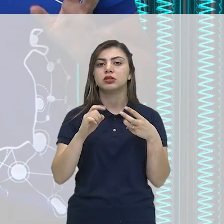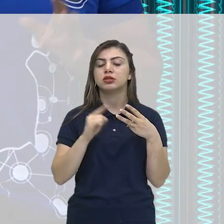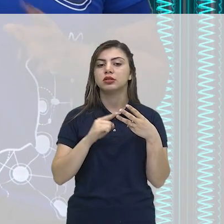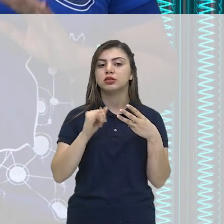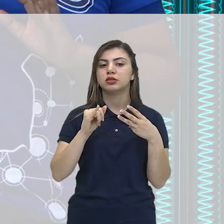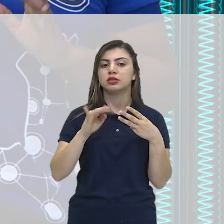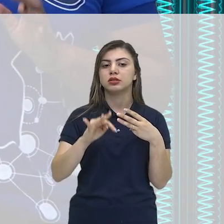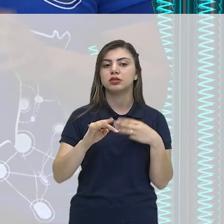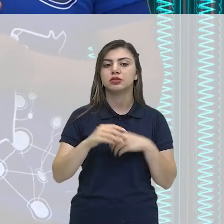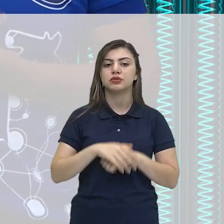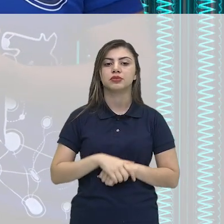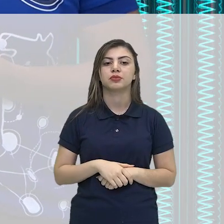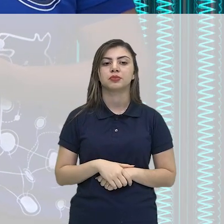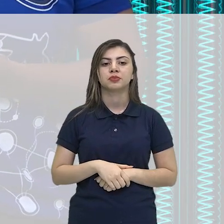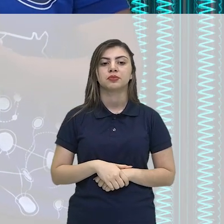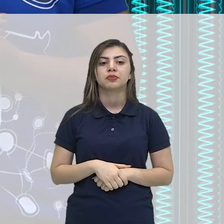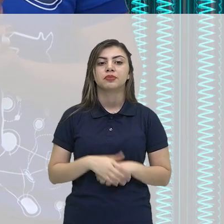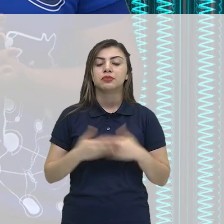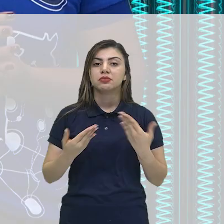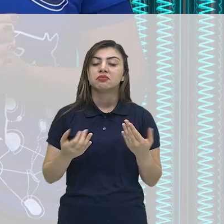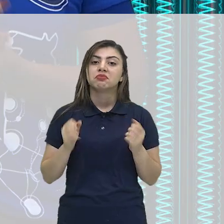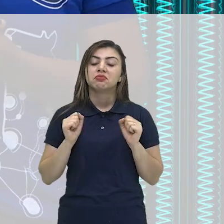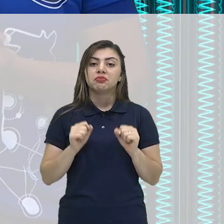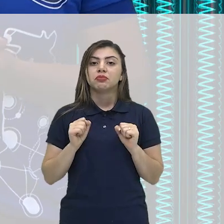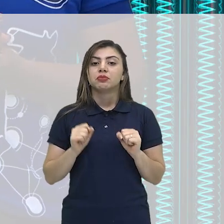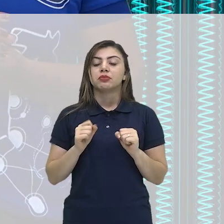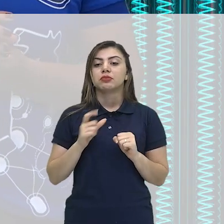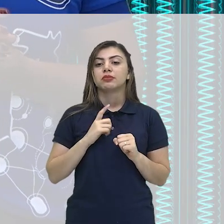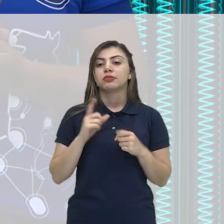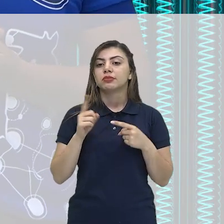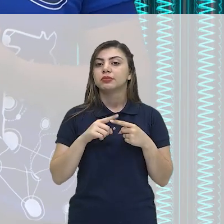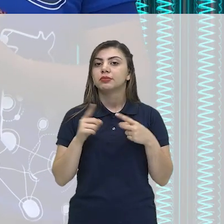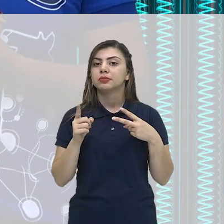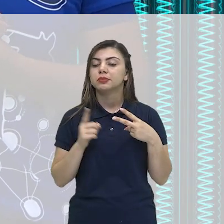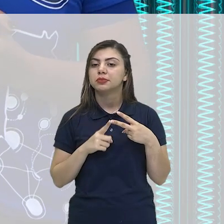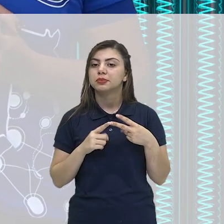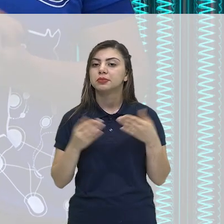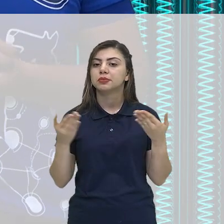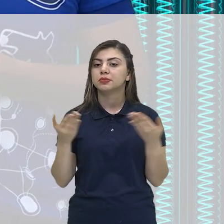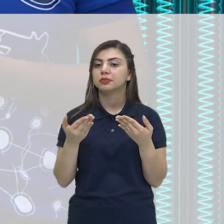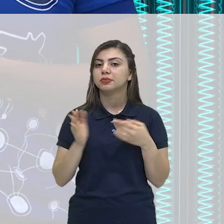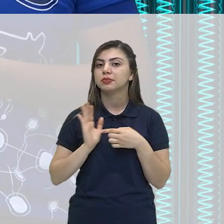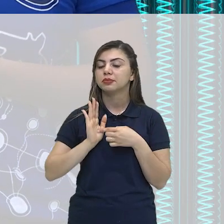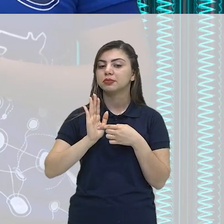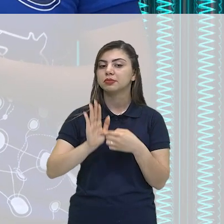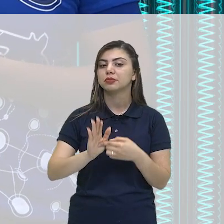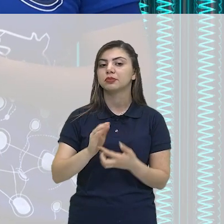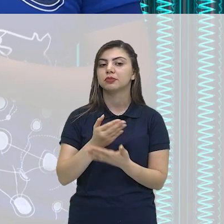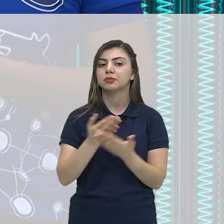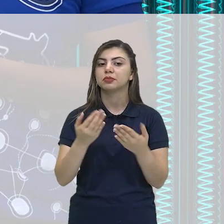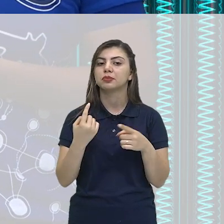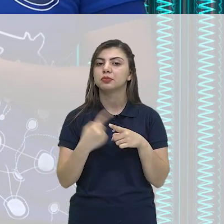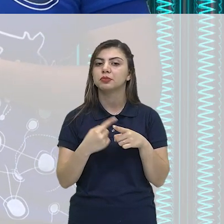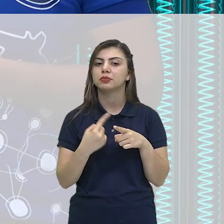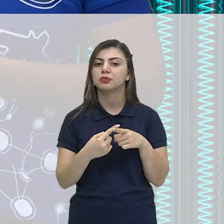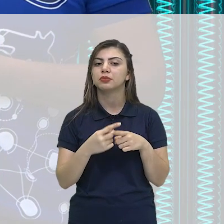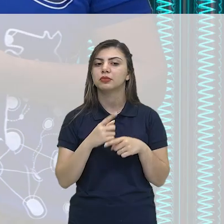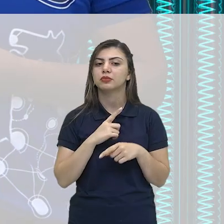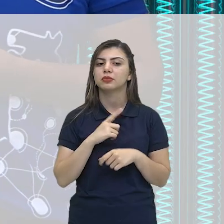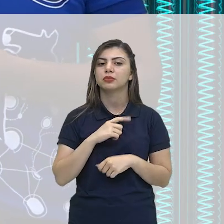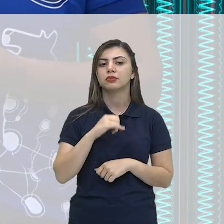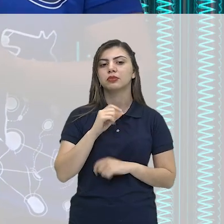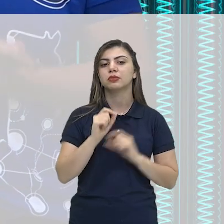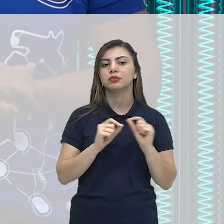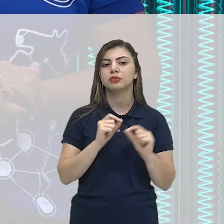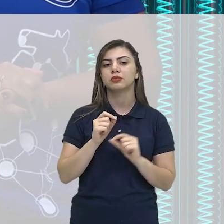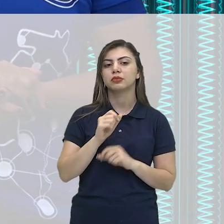ele tem duas formas de ser trabalhado. Aí você vai acompanhar já comigo porque que ele está aqui, o are, todo mundo é is ou am e